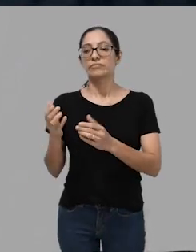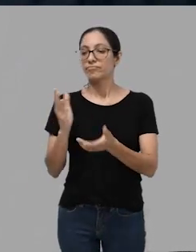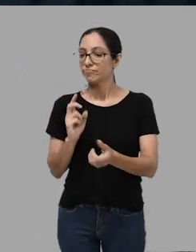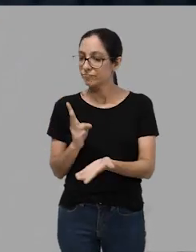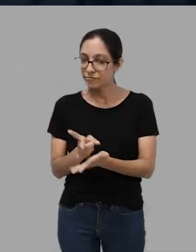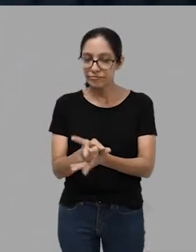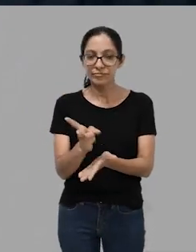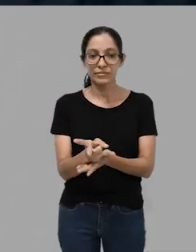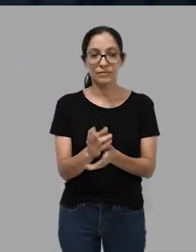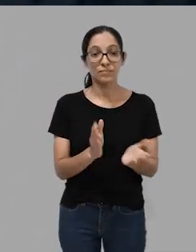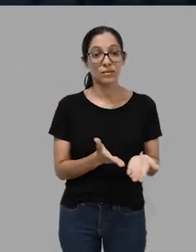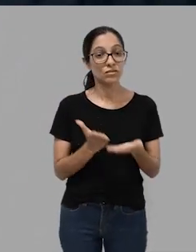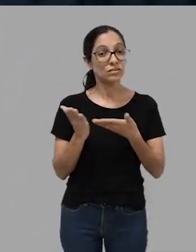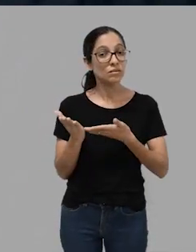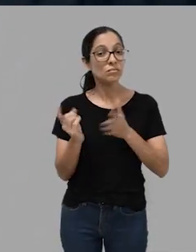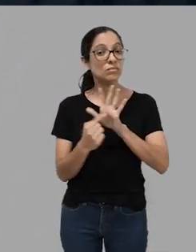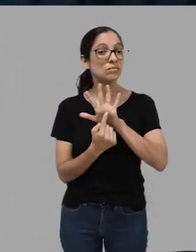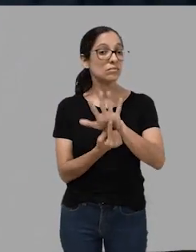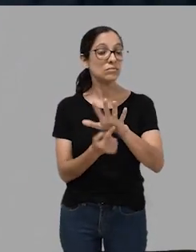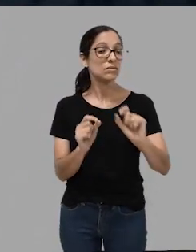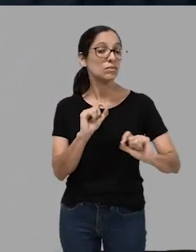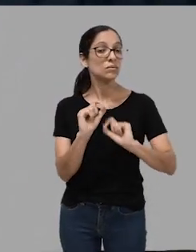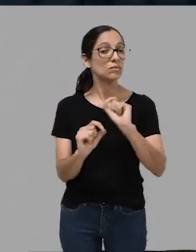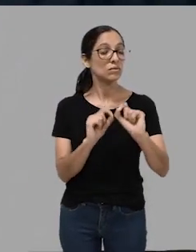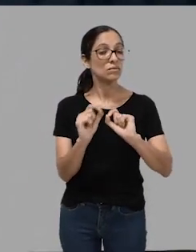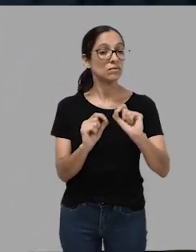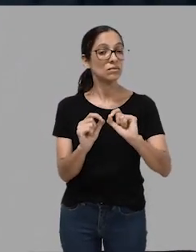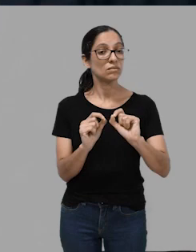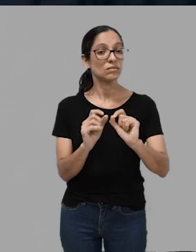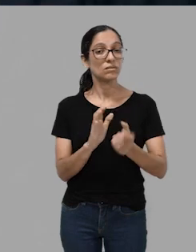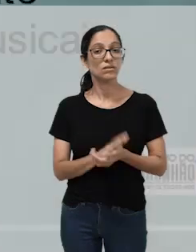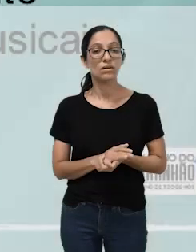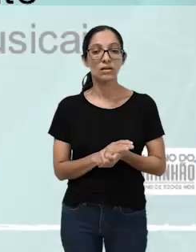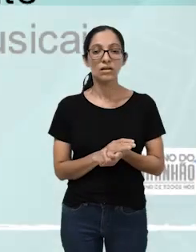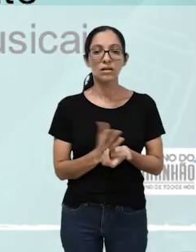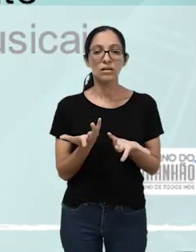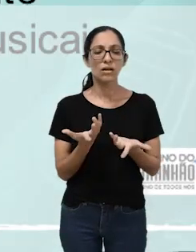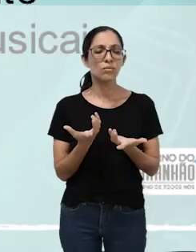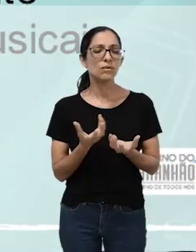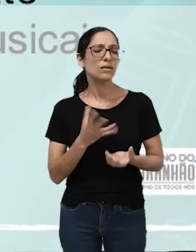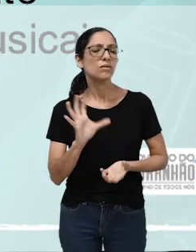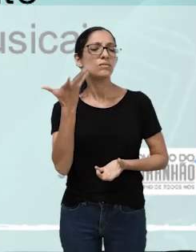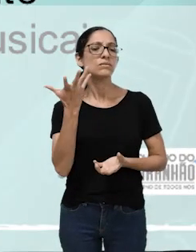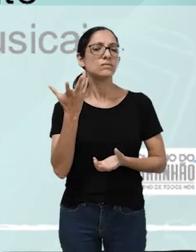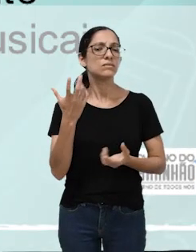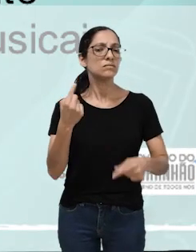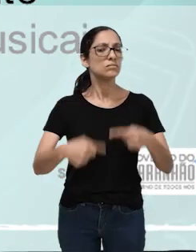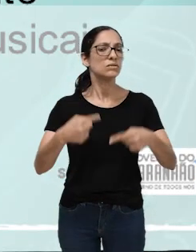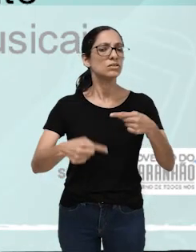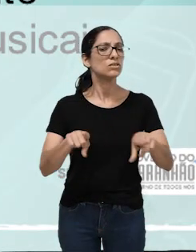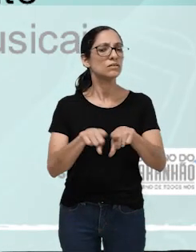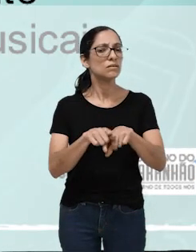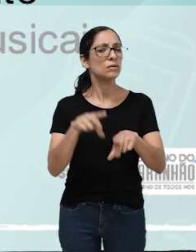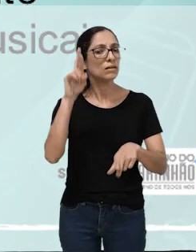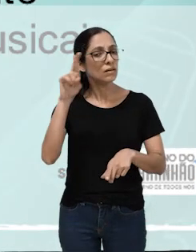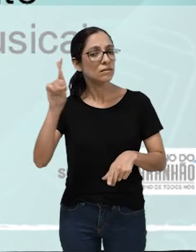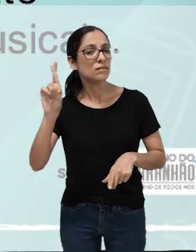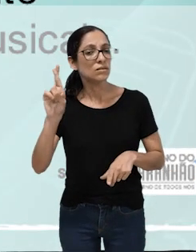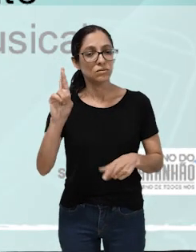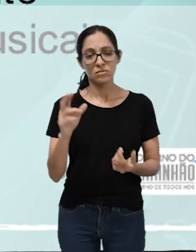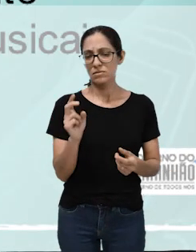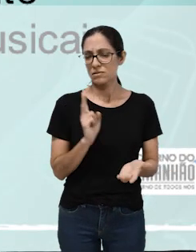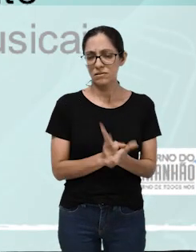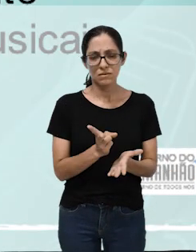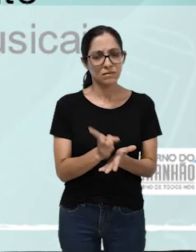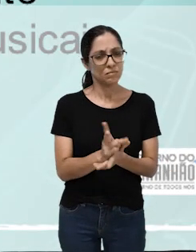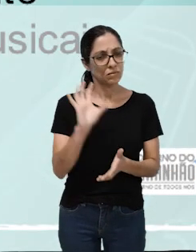então a gente tem aqui um reflexo Olha só do ambiente político e religioso sempre vai acontecer isso